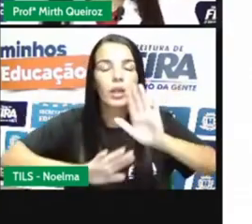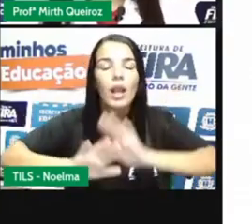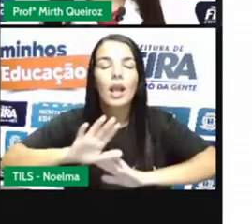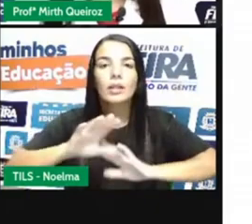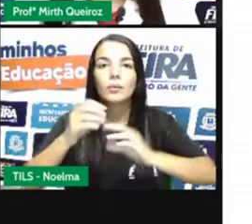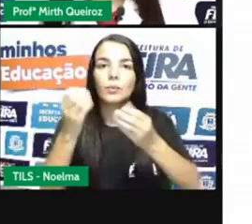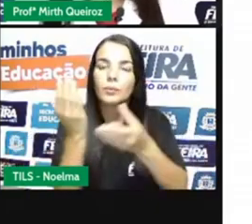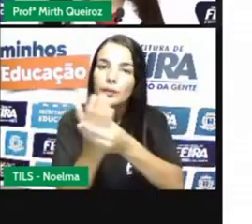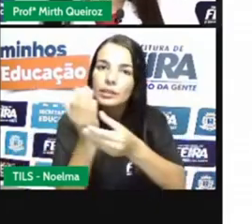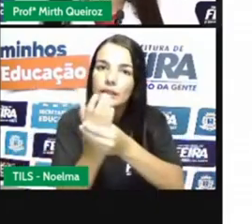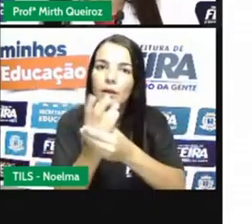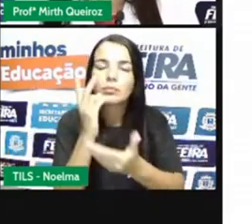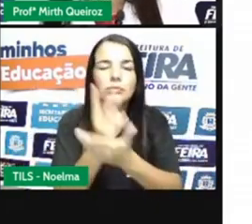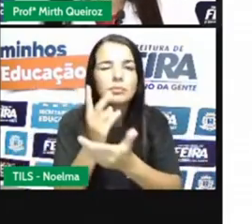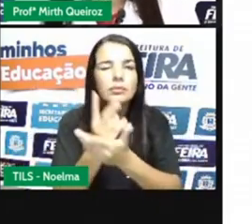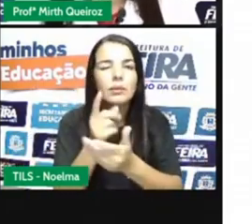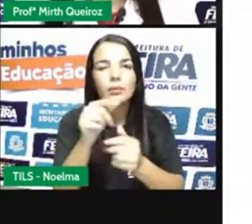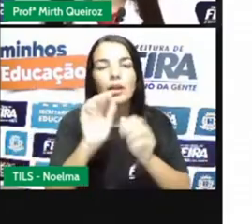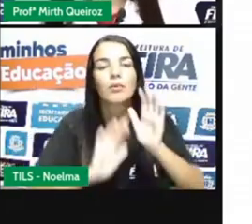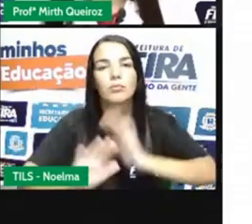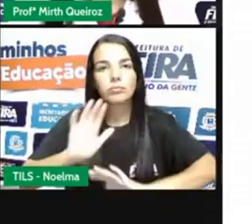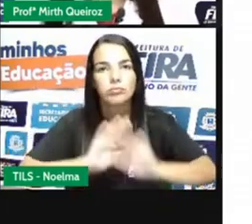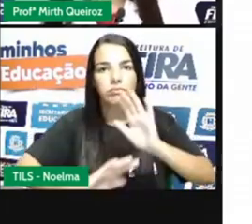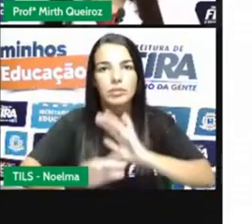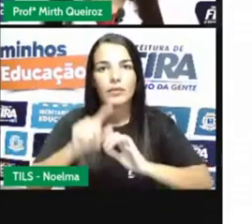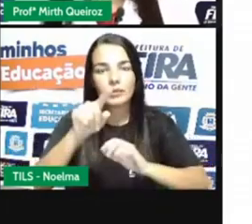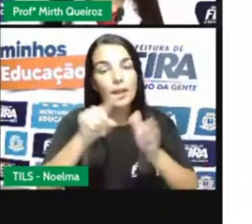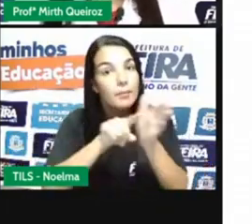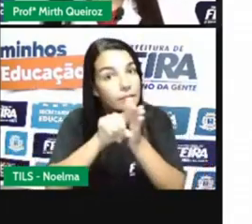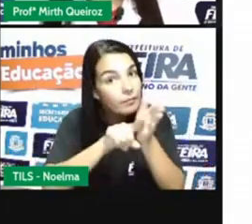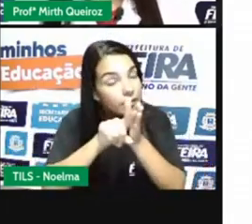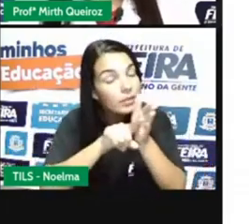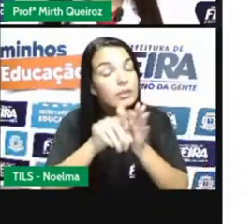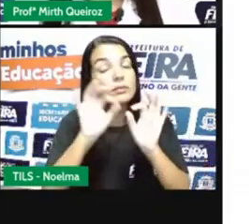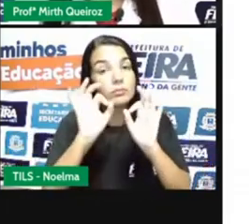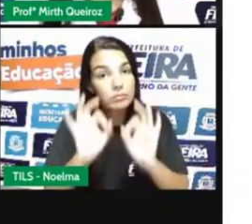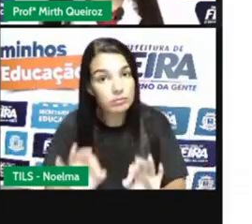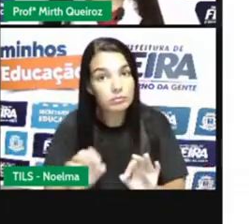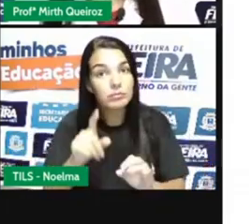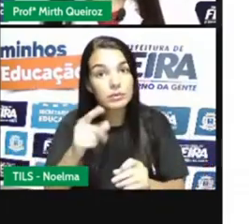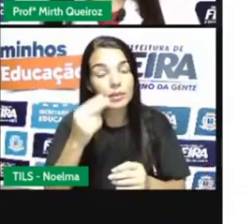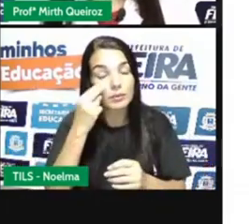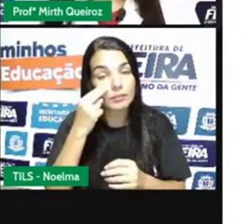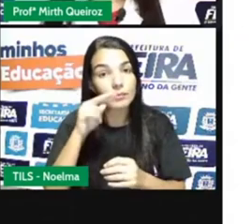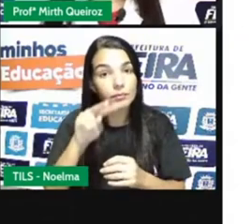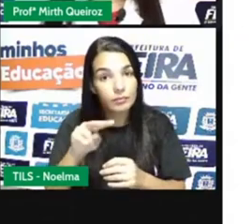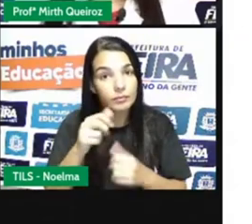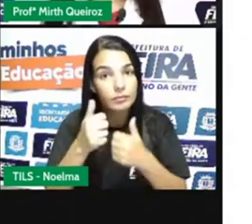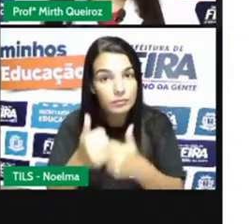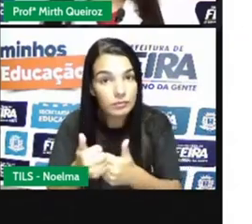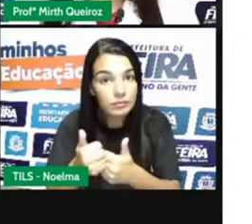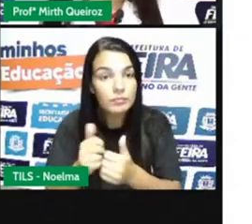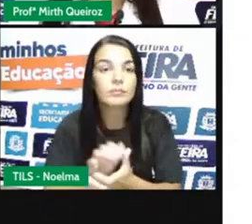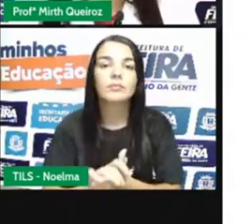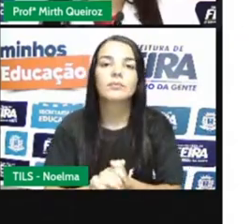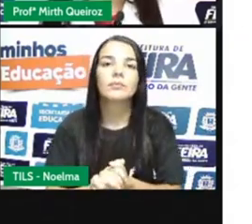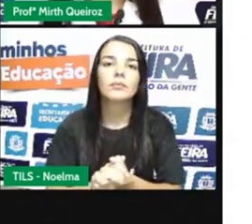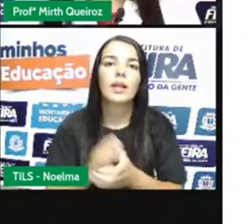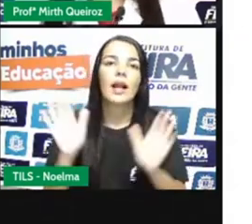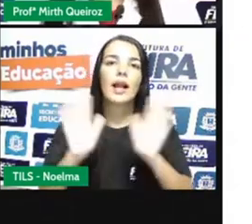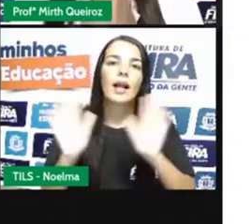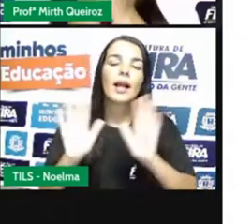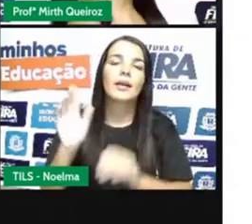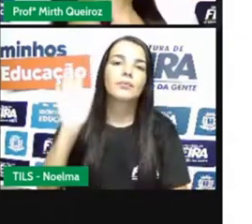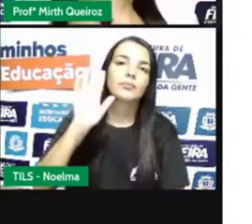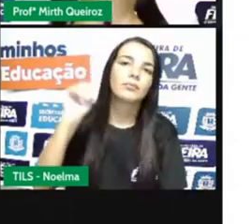sempre vem falando para vocês, vocês vão ser avaliados através dessas atividades, certo? A Pro vai